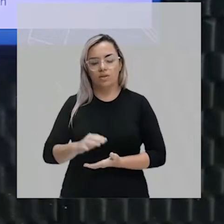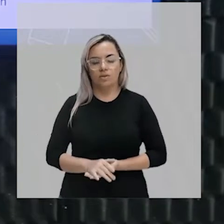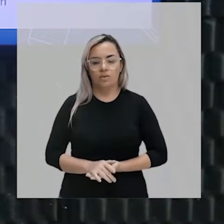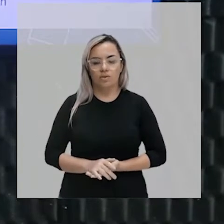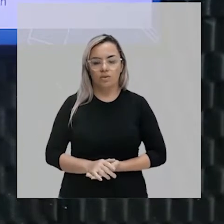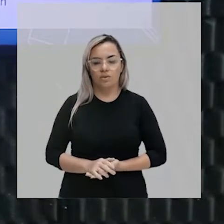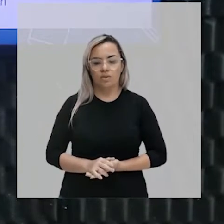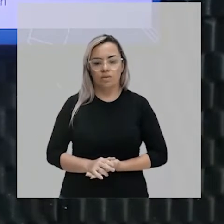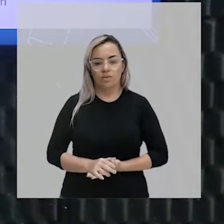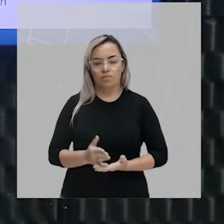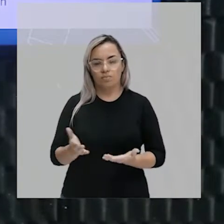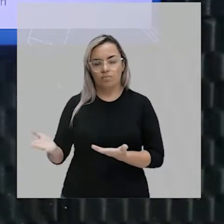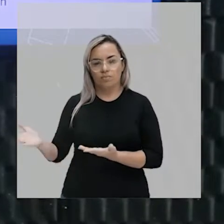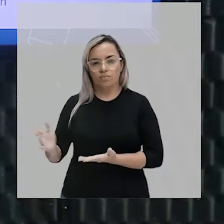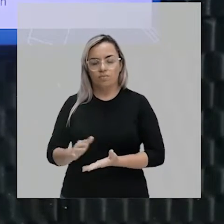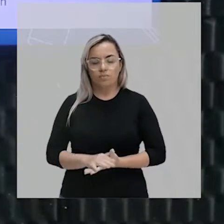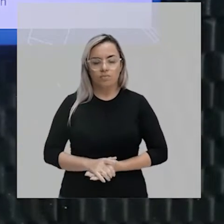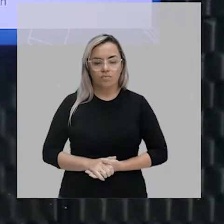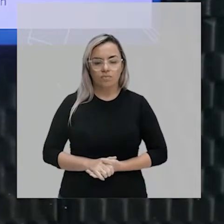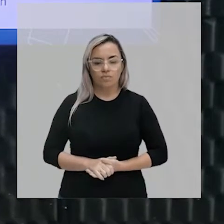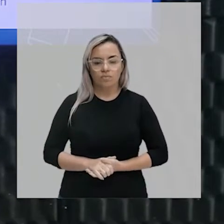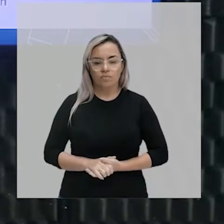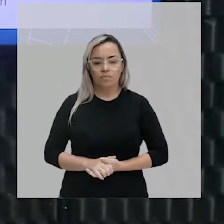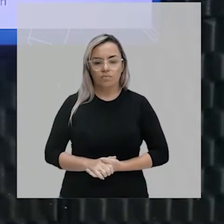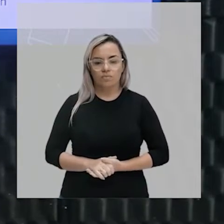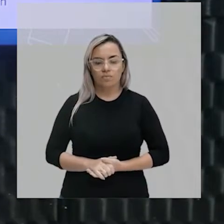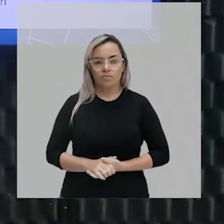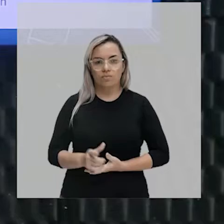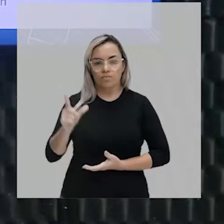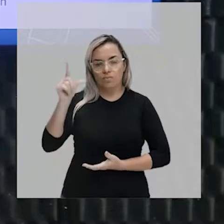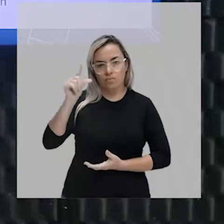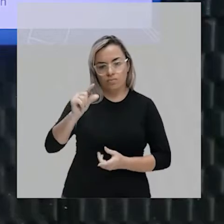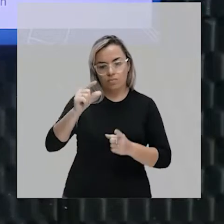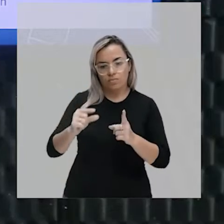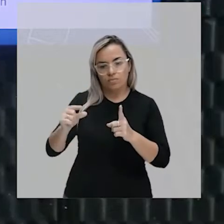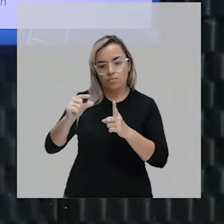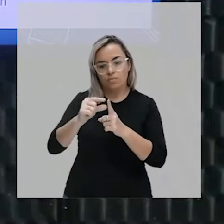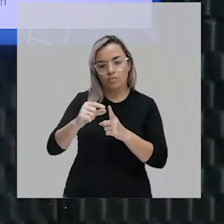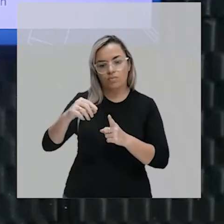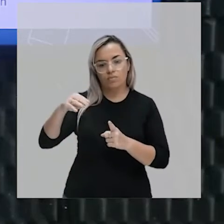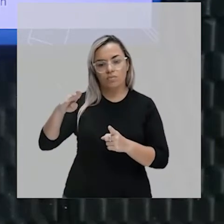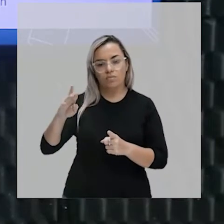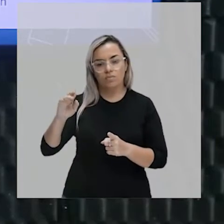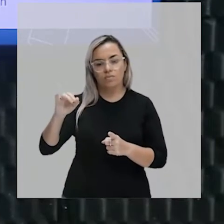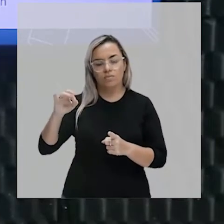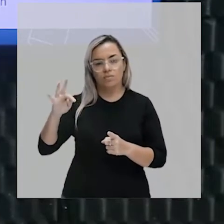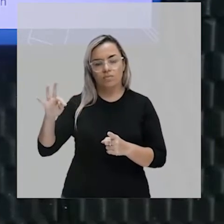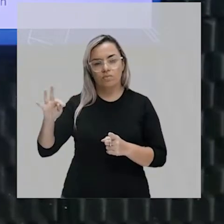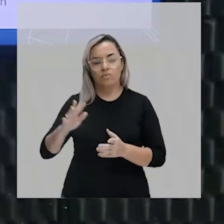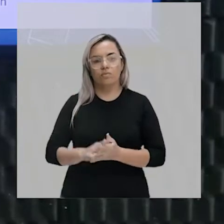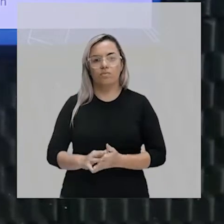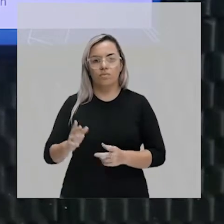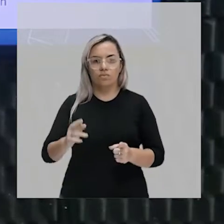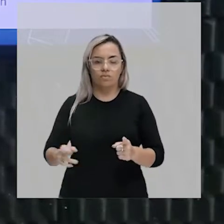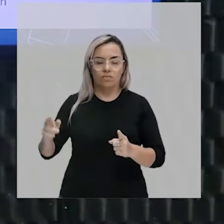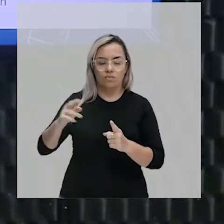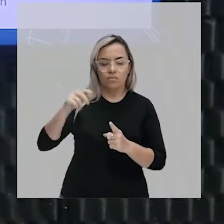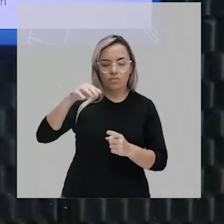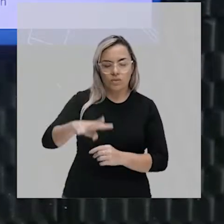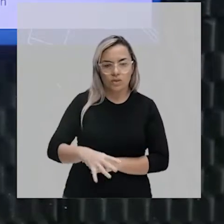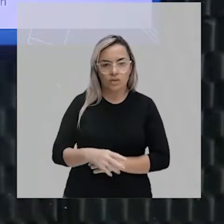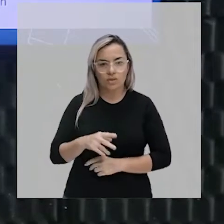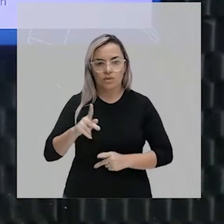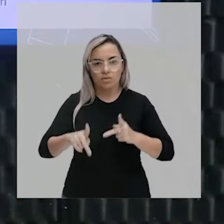pode ser também chamado de Britney olbrich que a forma reduzida faz referência Justamente a Esses povos esses quatro